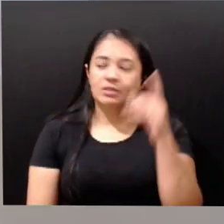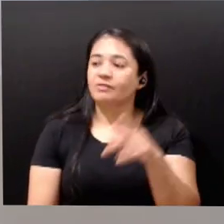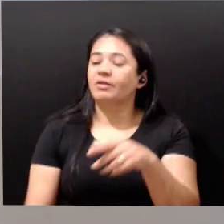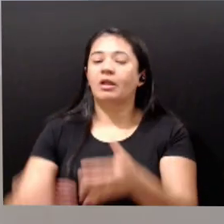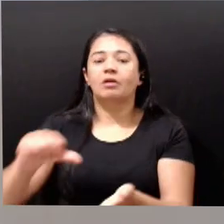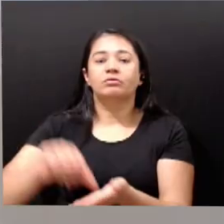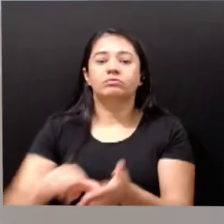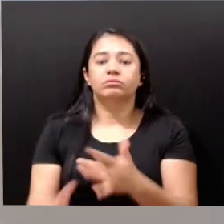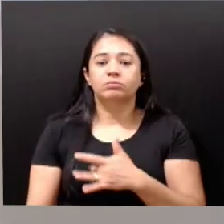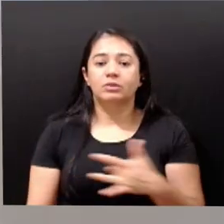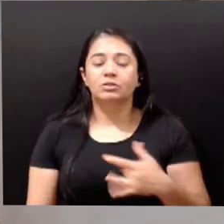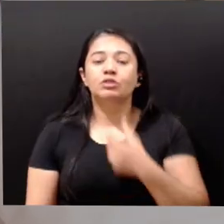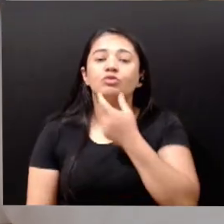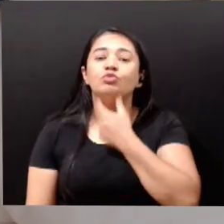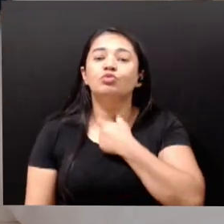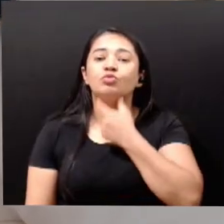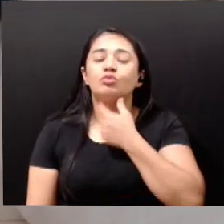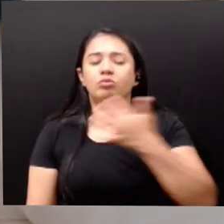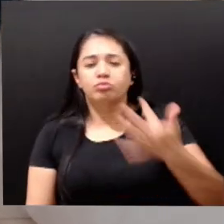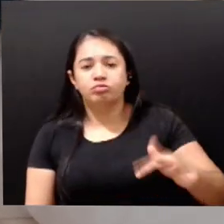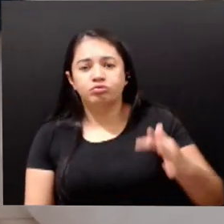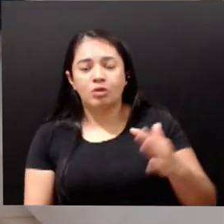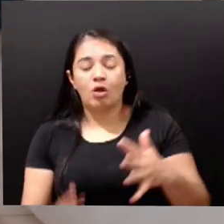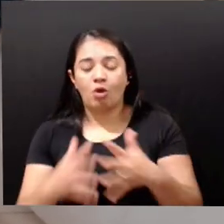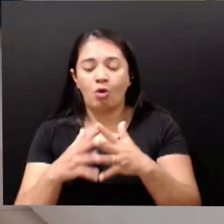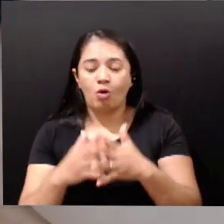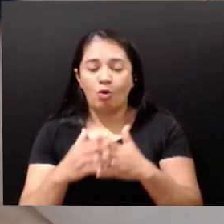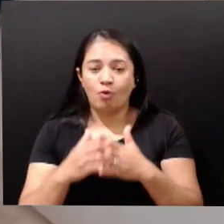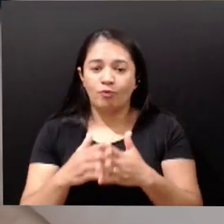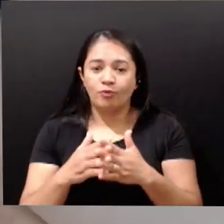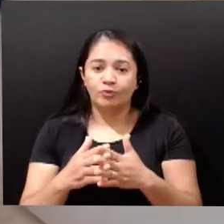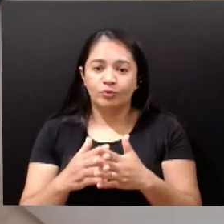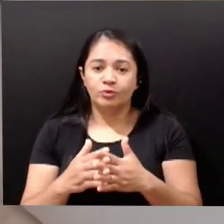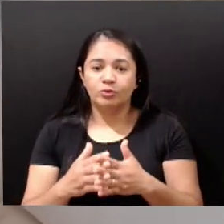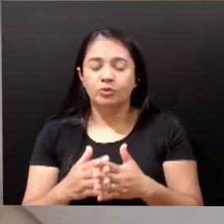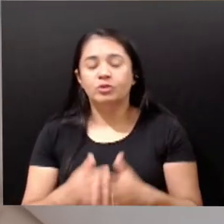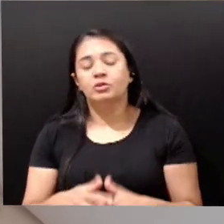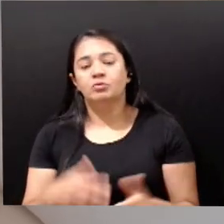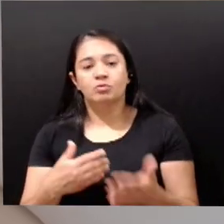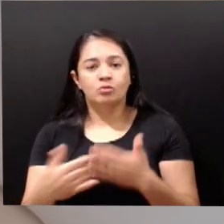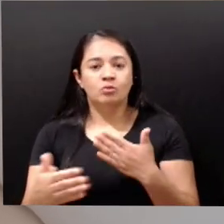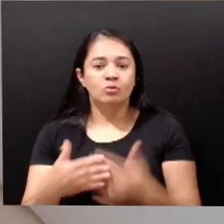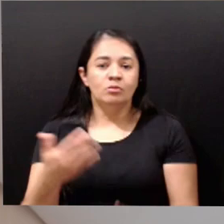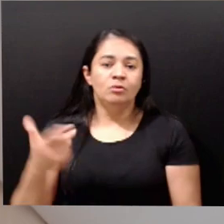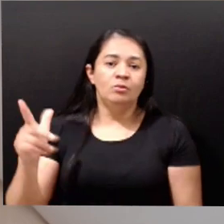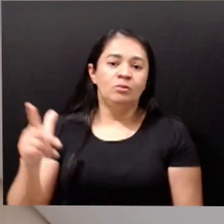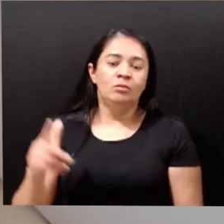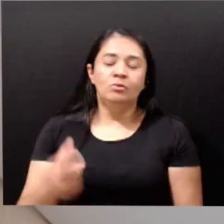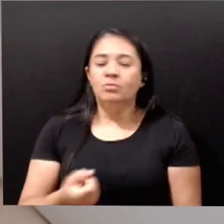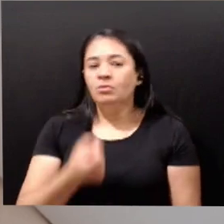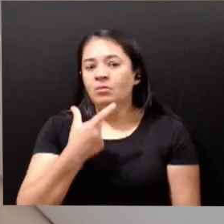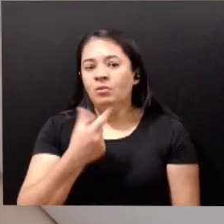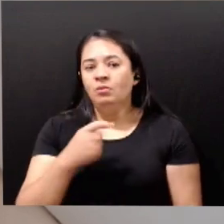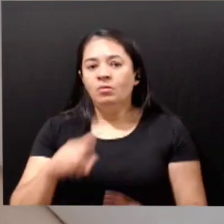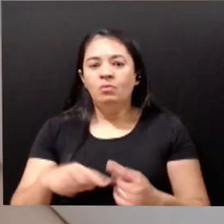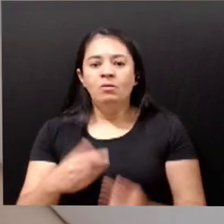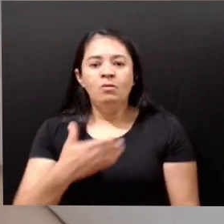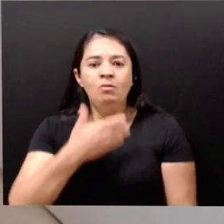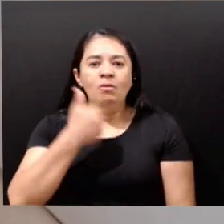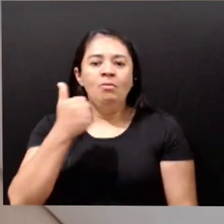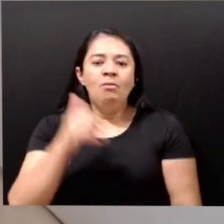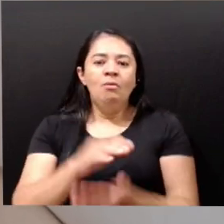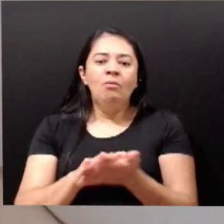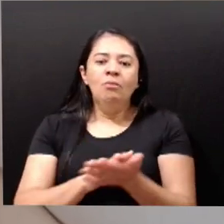pronto atendimento com quadro de dor de garganta intensa, confundida com uma dor bacteriana, com uma causa bacteriana, recebe antibiótico e não